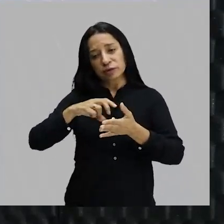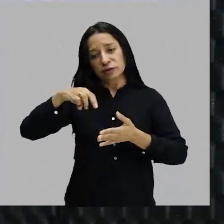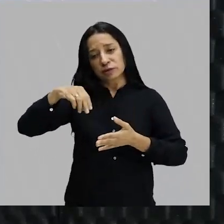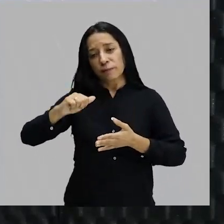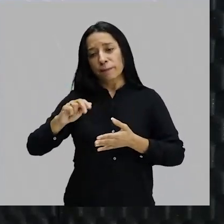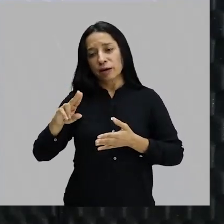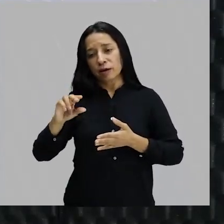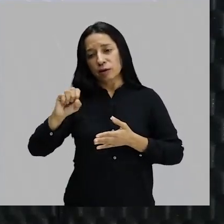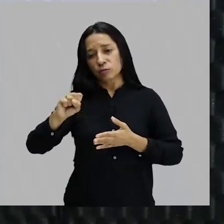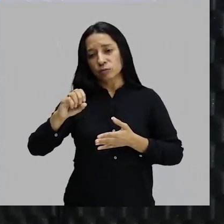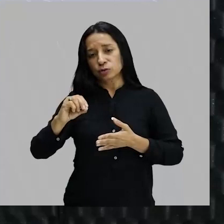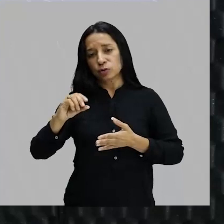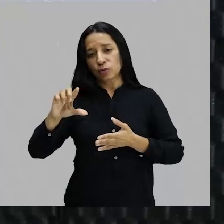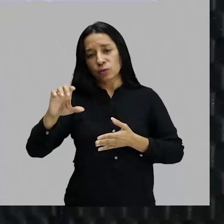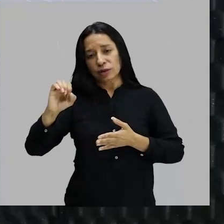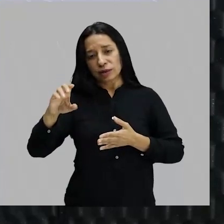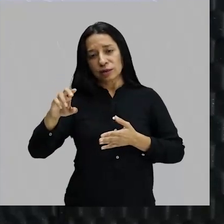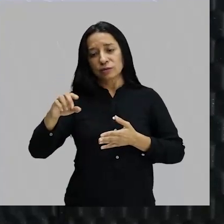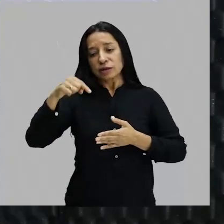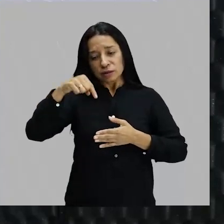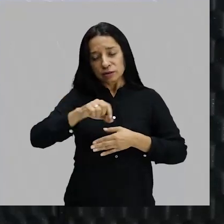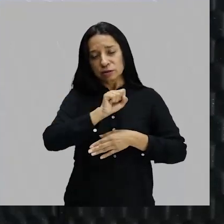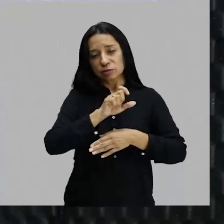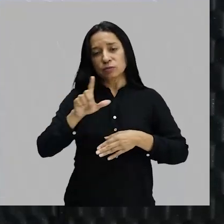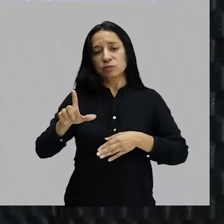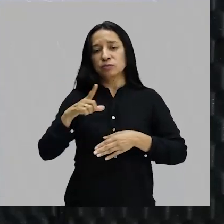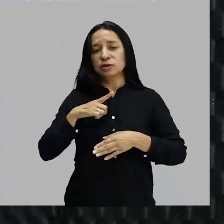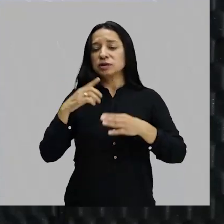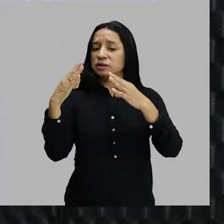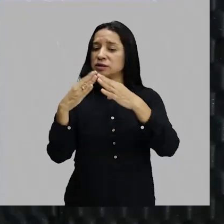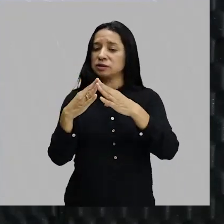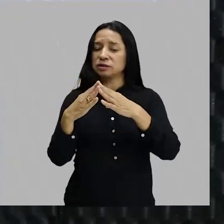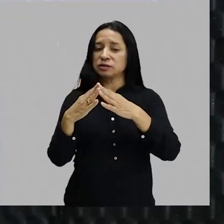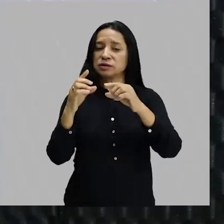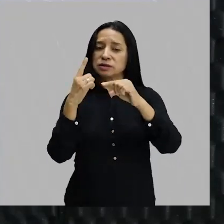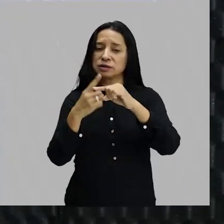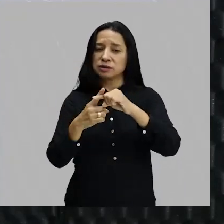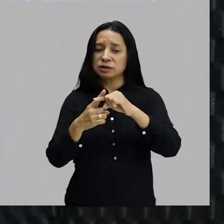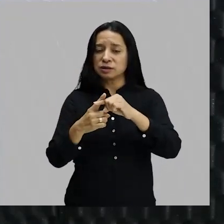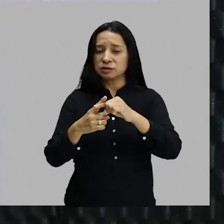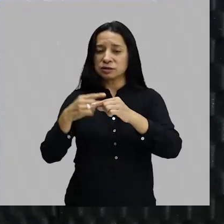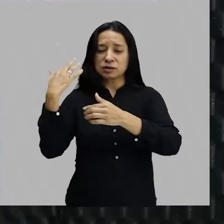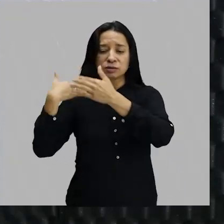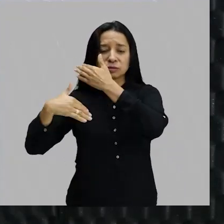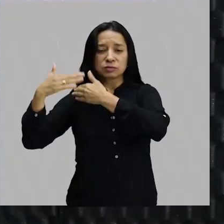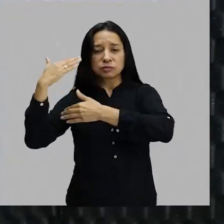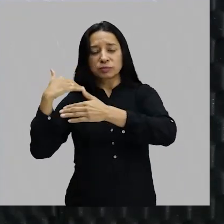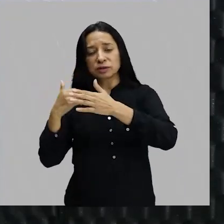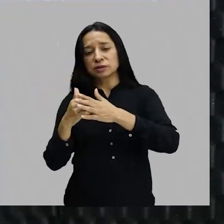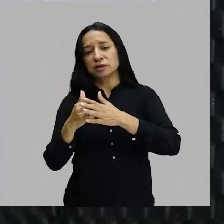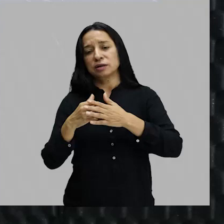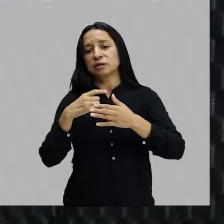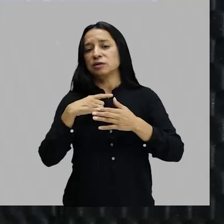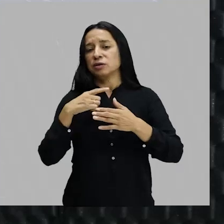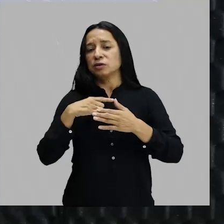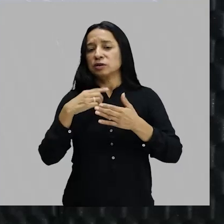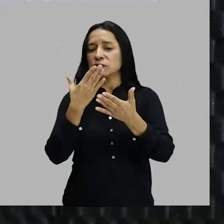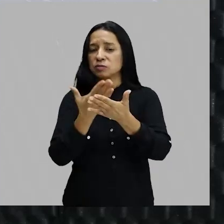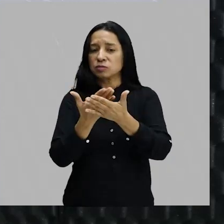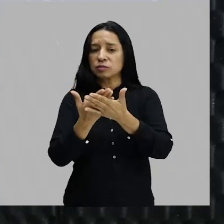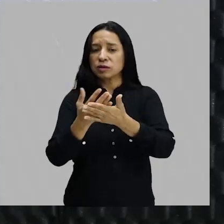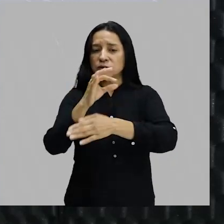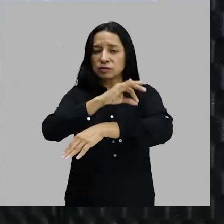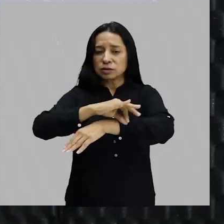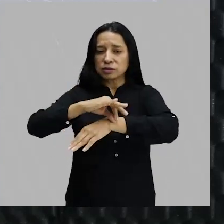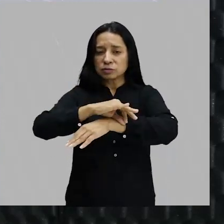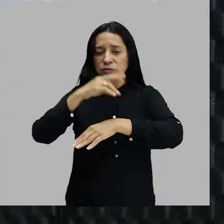Luís do Maranhão, as igrejas mais antigas, a gente tem uma aula sobre arquitetura religiosa, católica, cristã, aqui de São